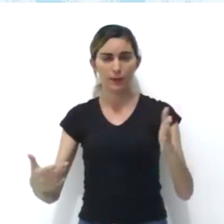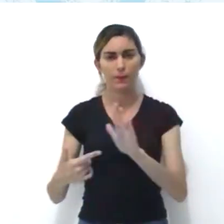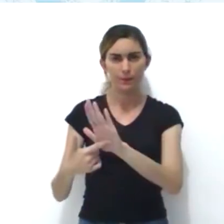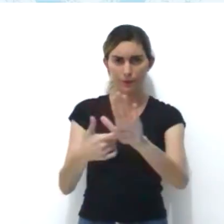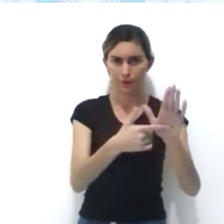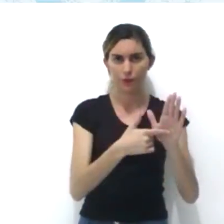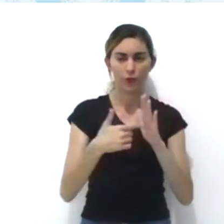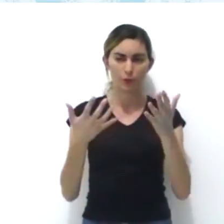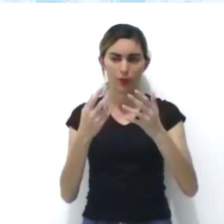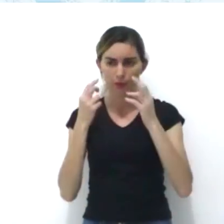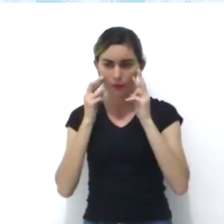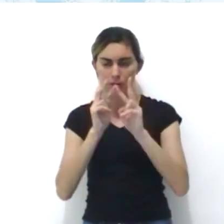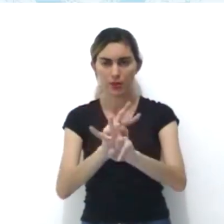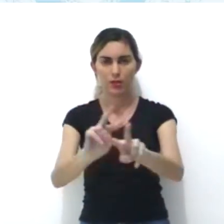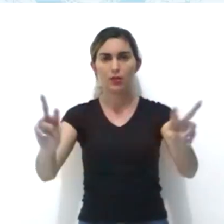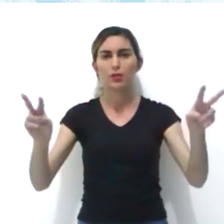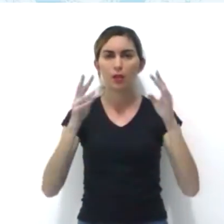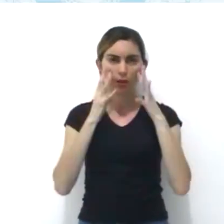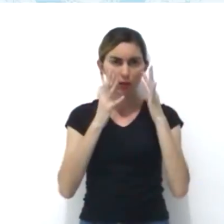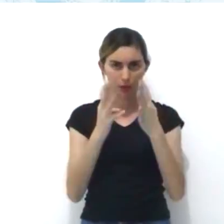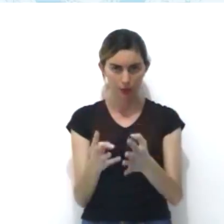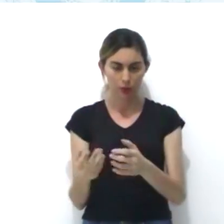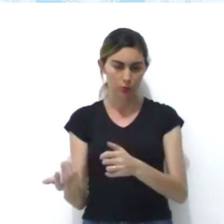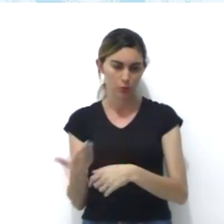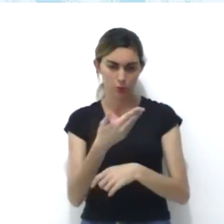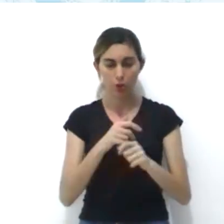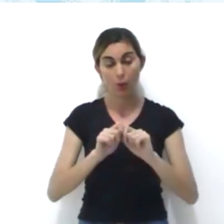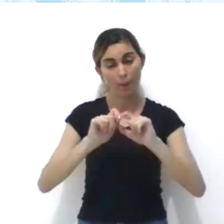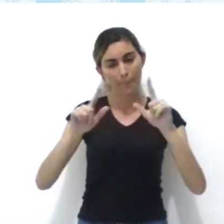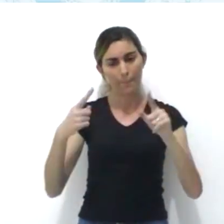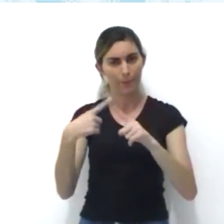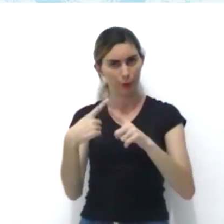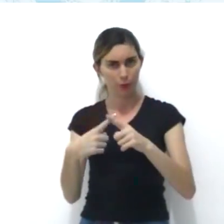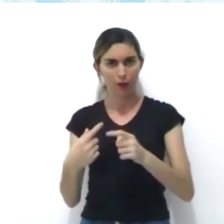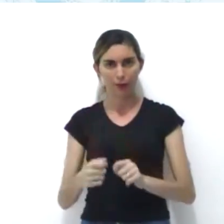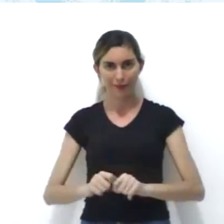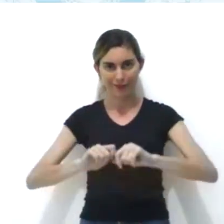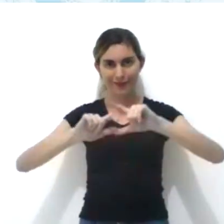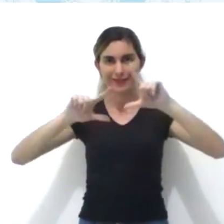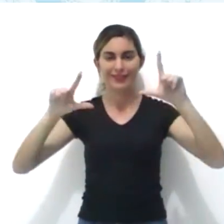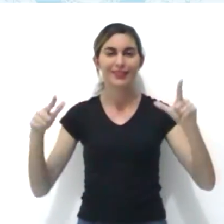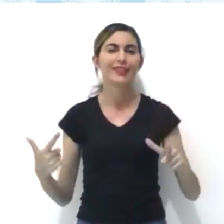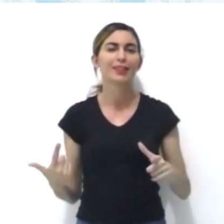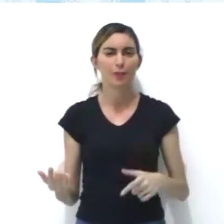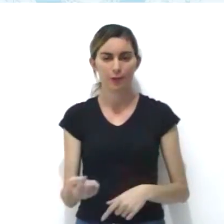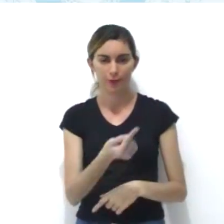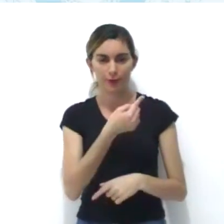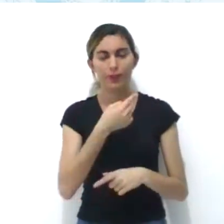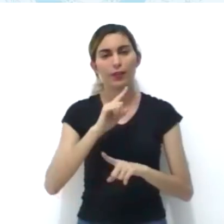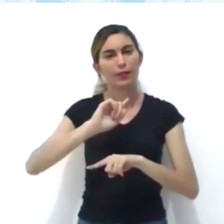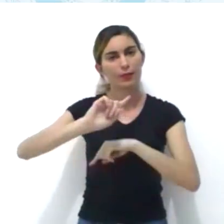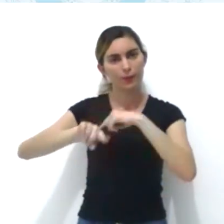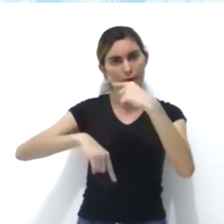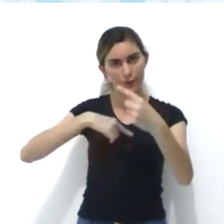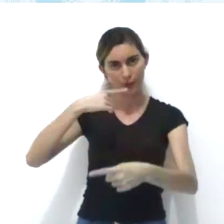E aí, nessa imagem, que eu quero que vocês fiquem bem atentos, porque essa imagem daí, vou depois,